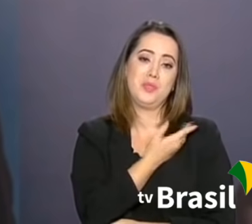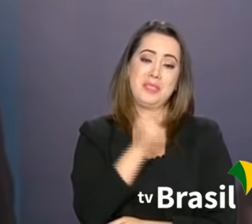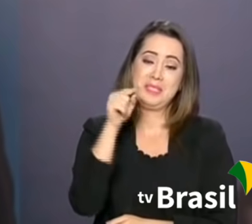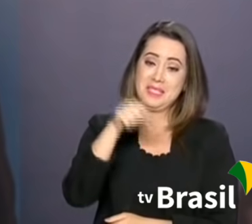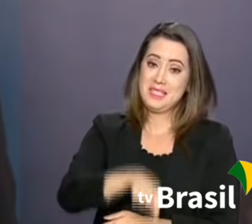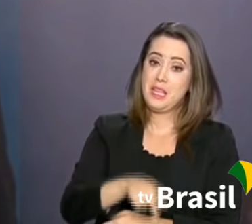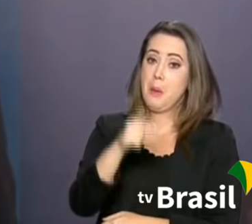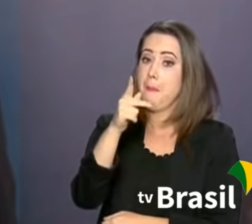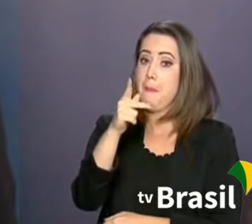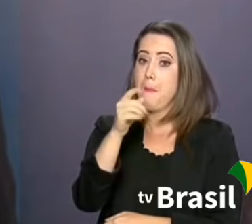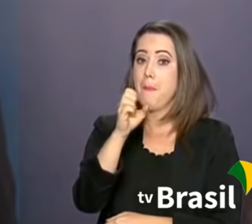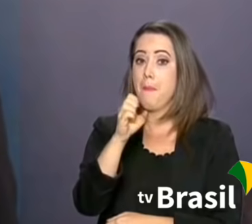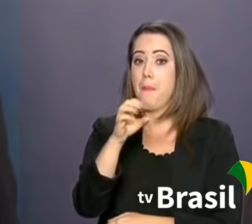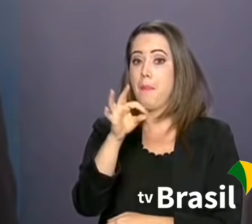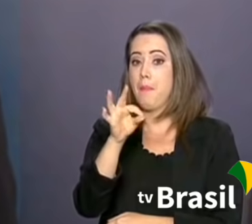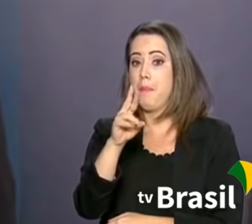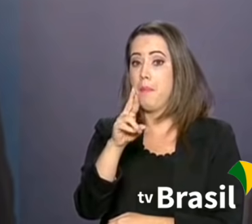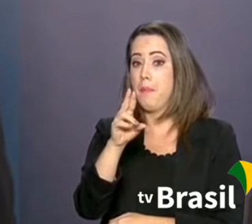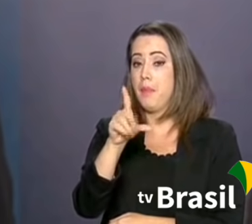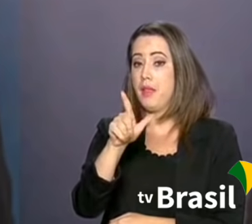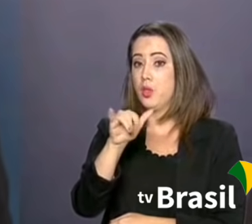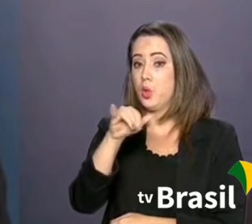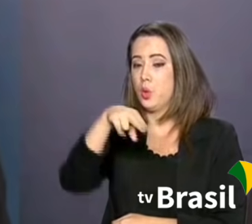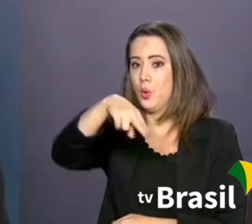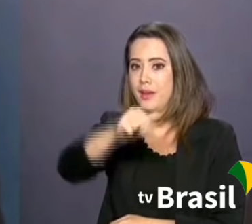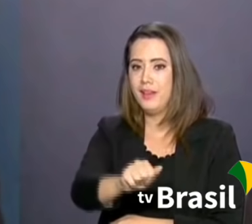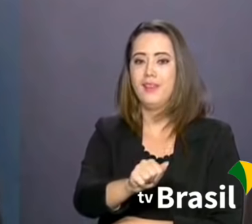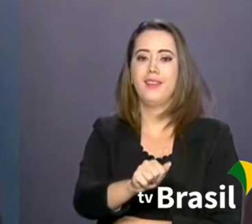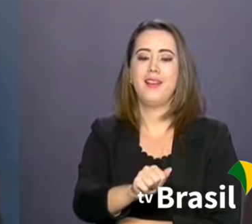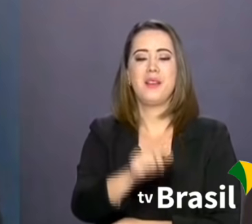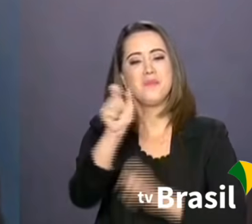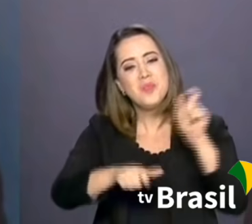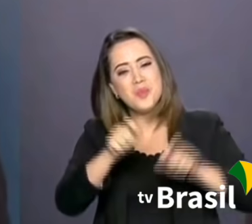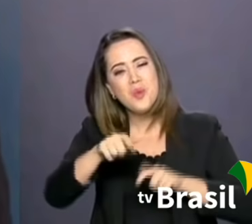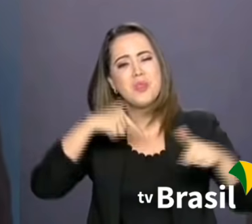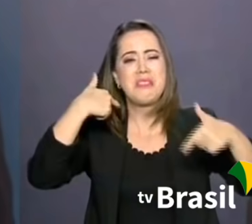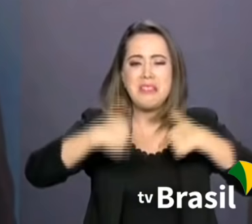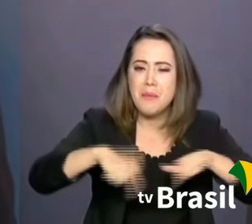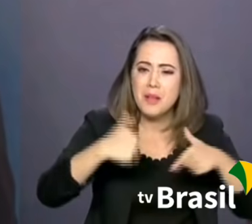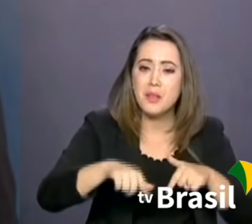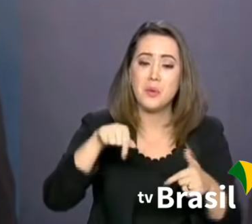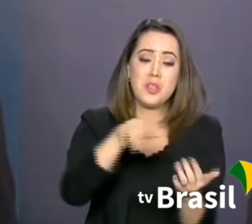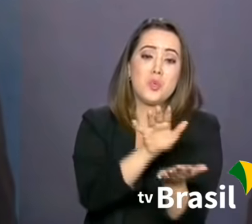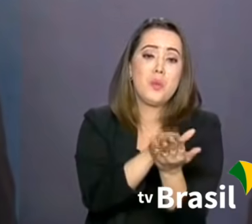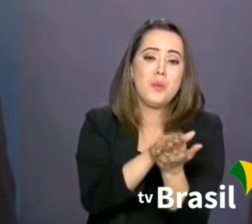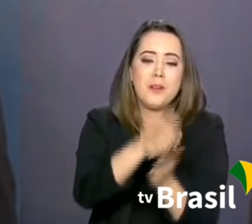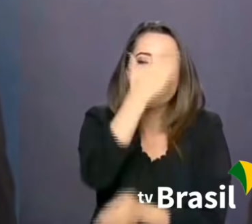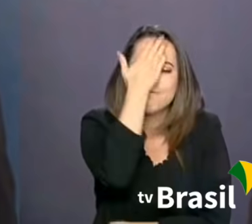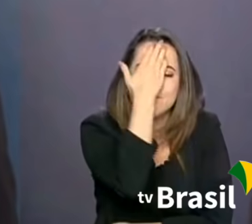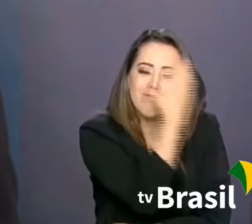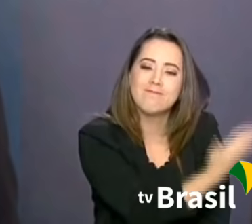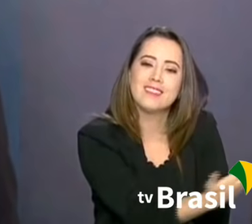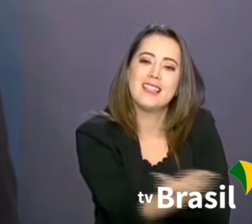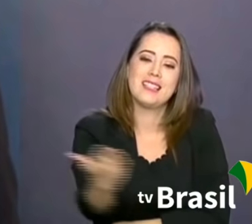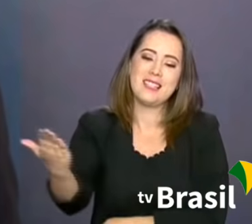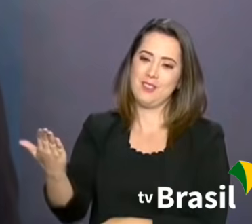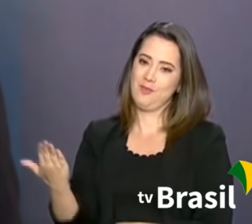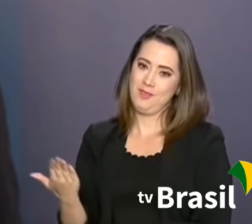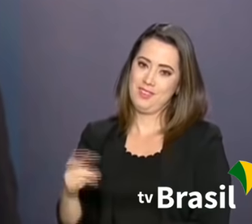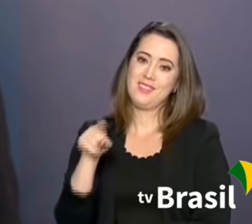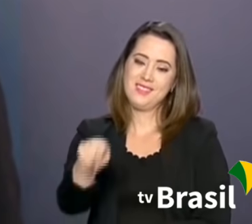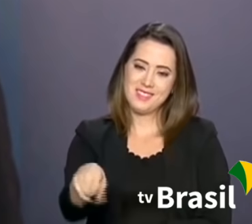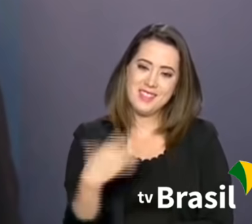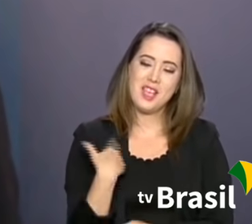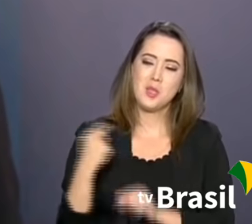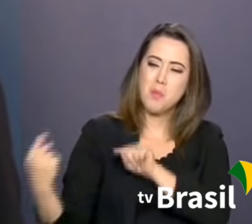Petrolina, povo trabalhador de Pernambuco, muito obrigado pelo apoio, pela consideração